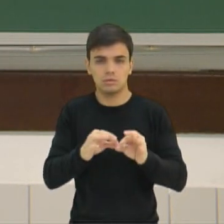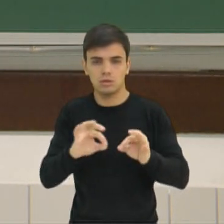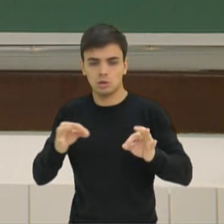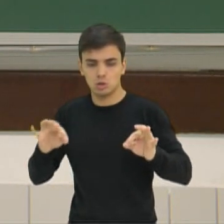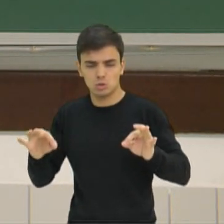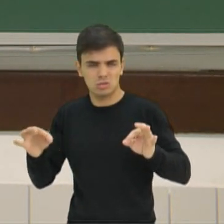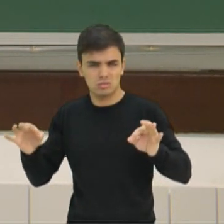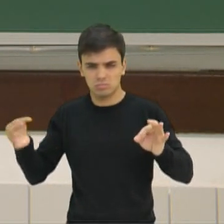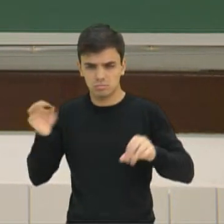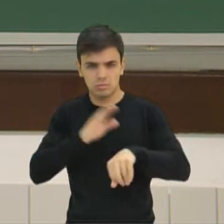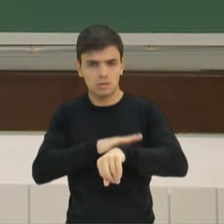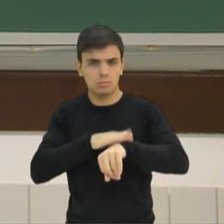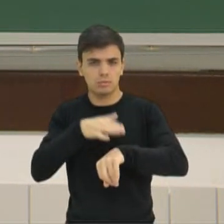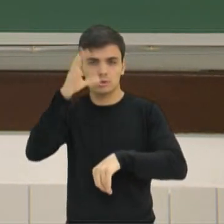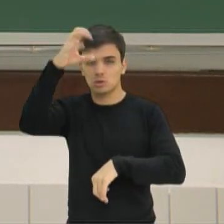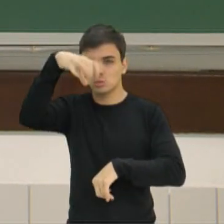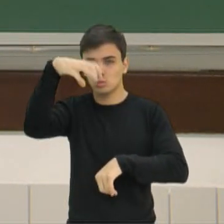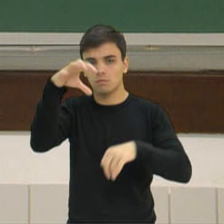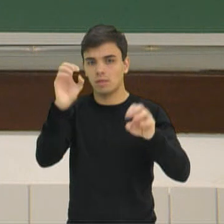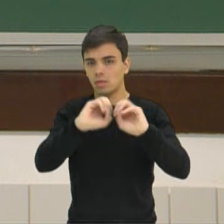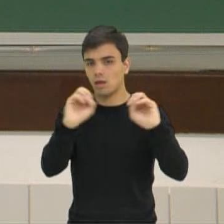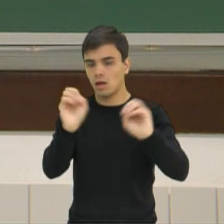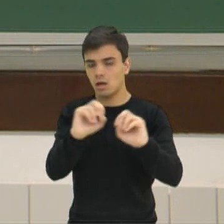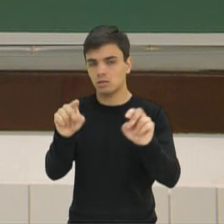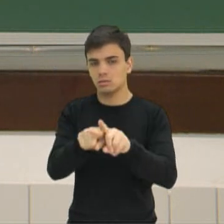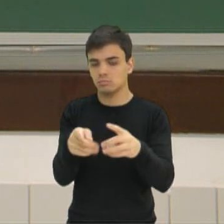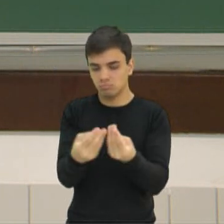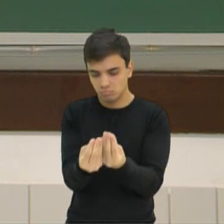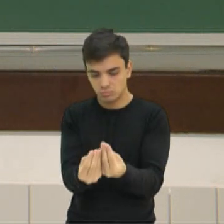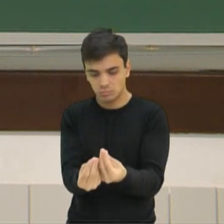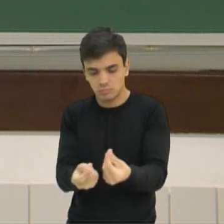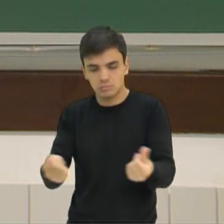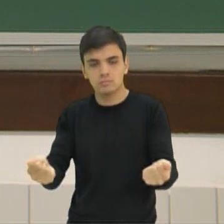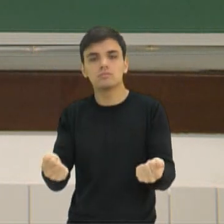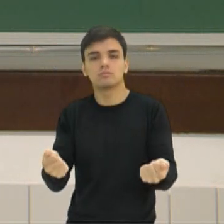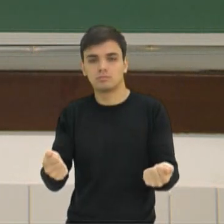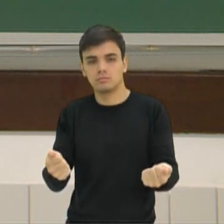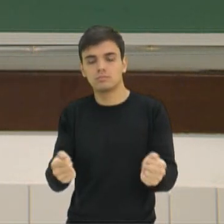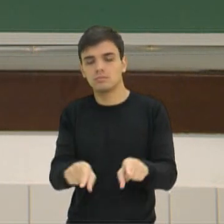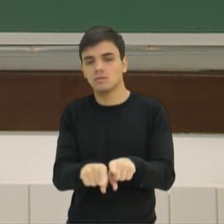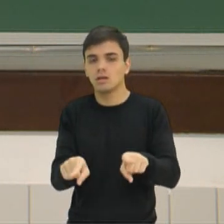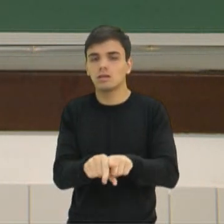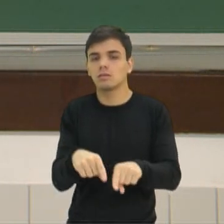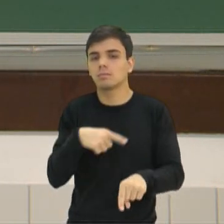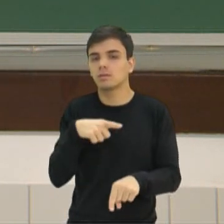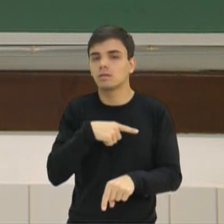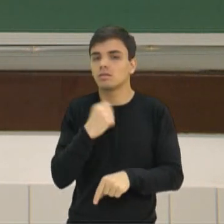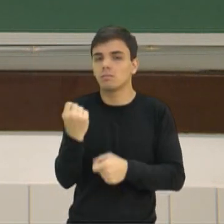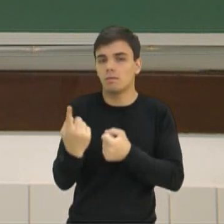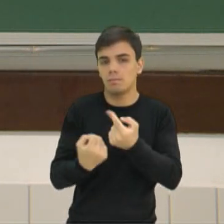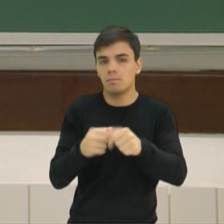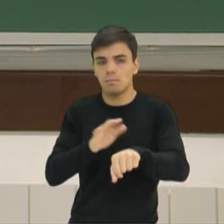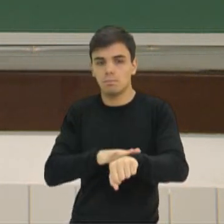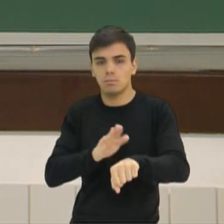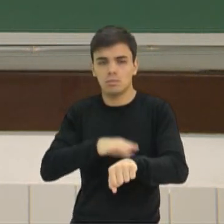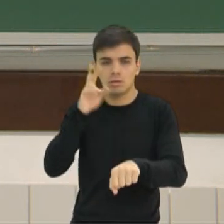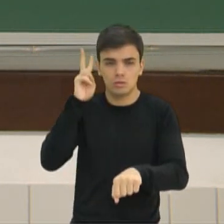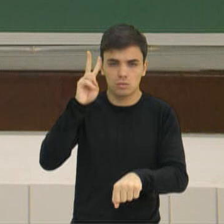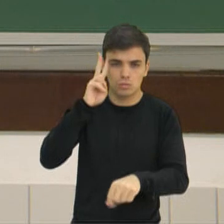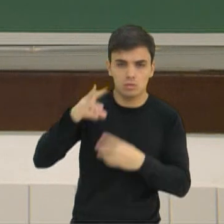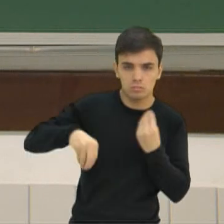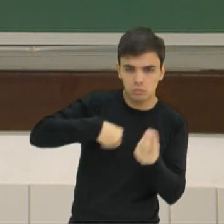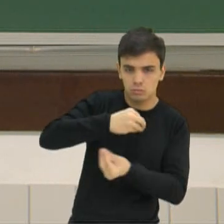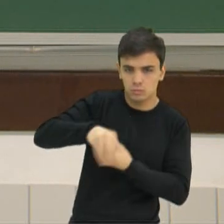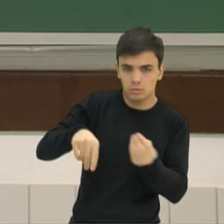sem chuvas, né? De períodos de seca. Nós tivemos ali vários momentos históricos envolvendo